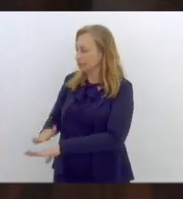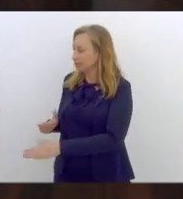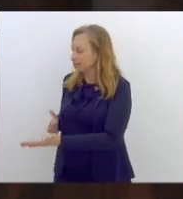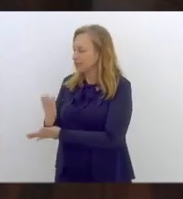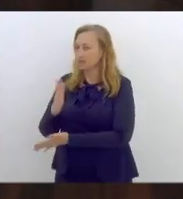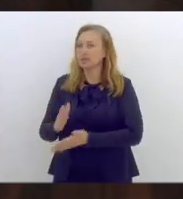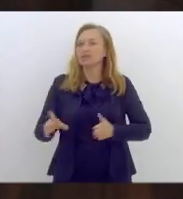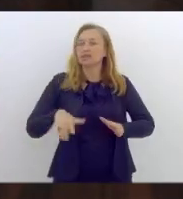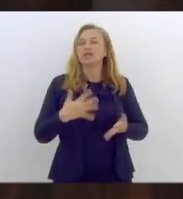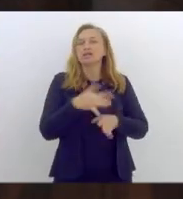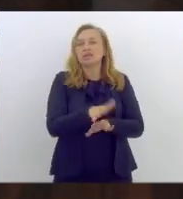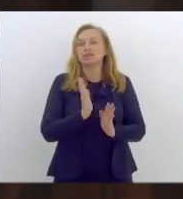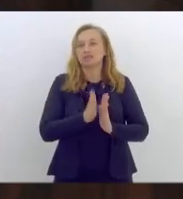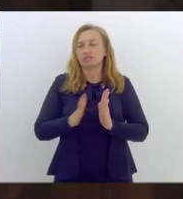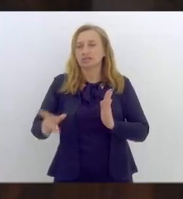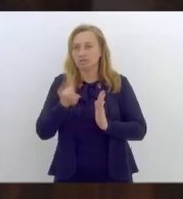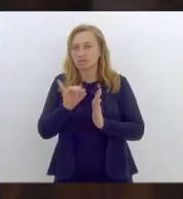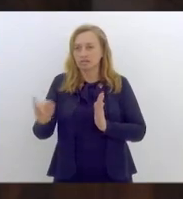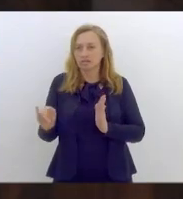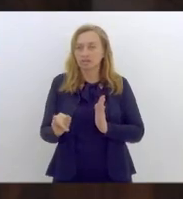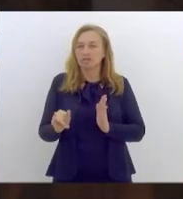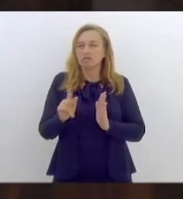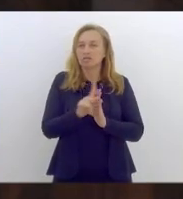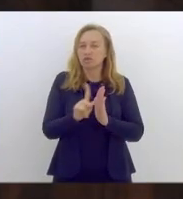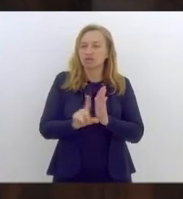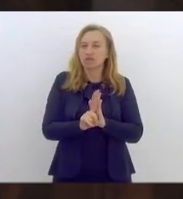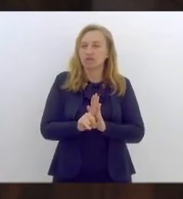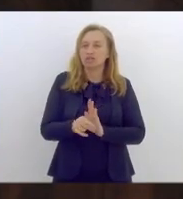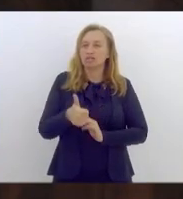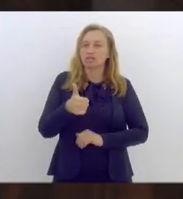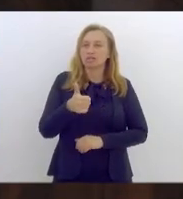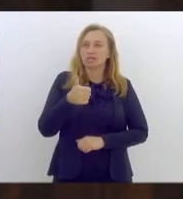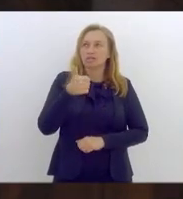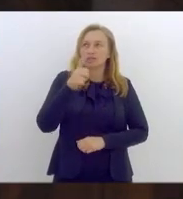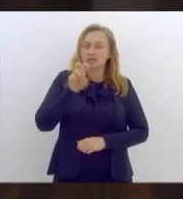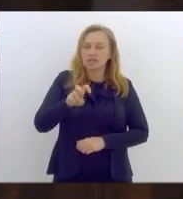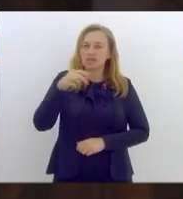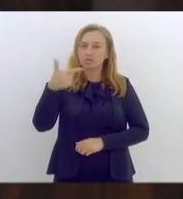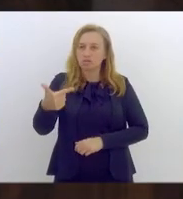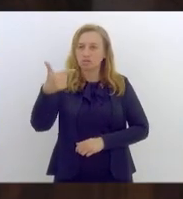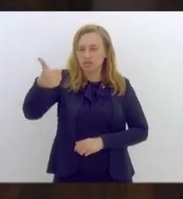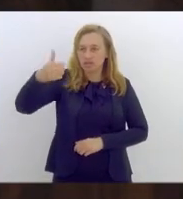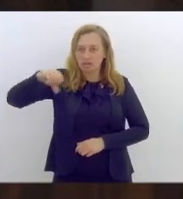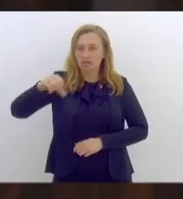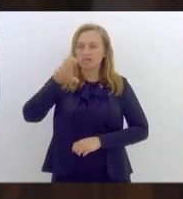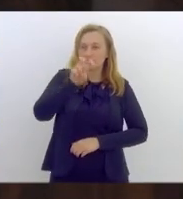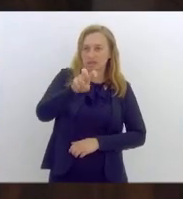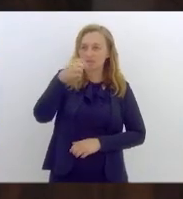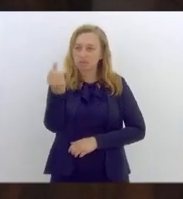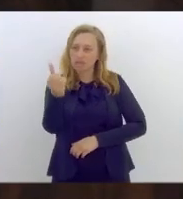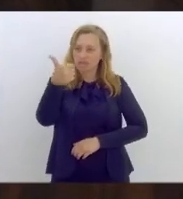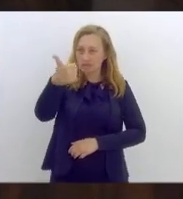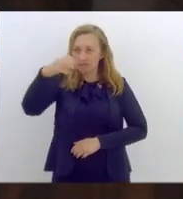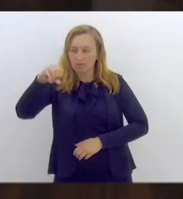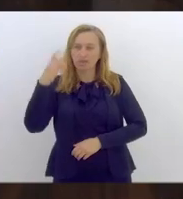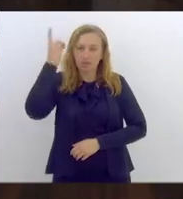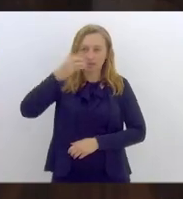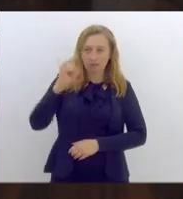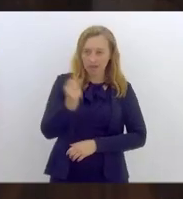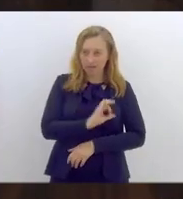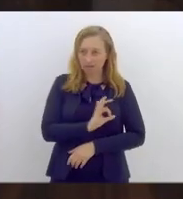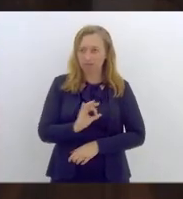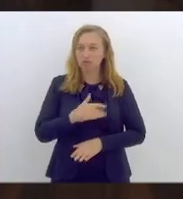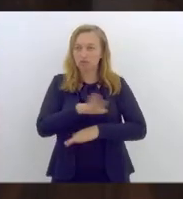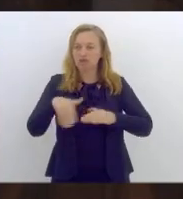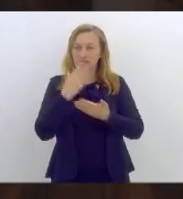aprovada e quem na ordem do dia seguinte projetos projeto de lei 52 195619 Deputado da Mata Rocha